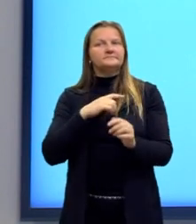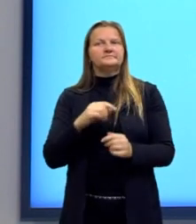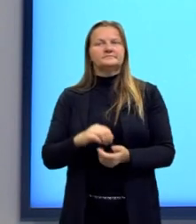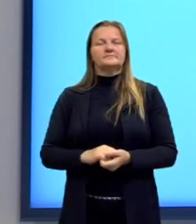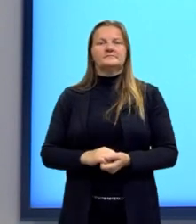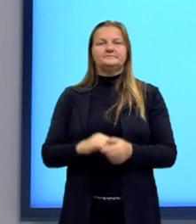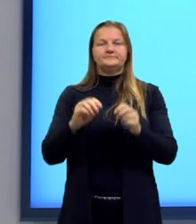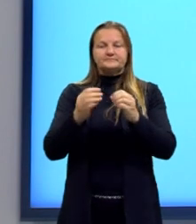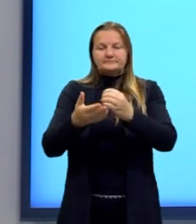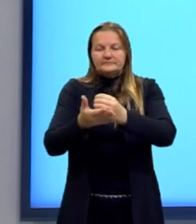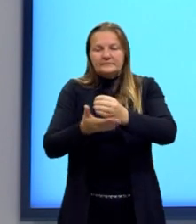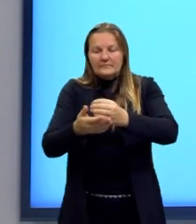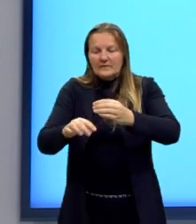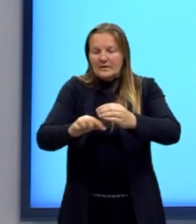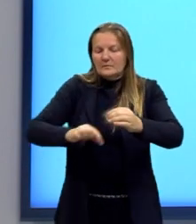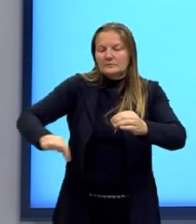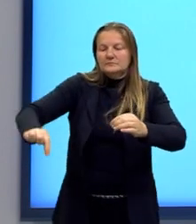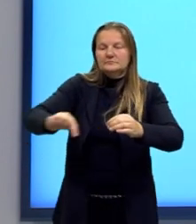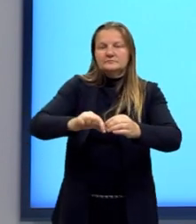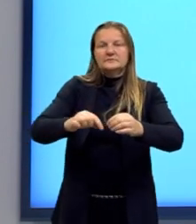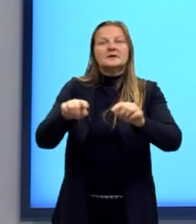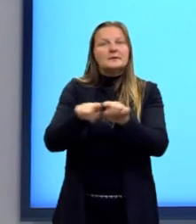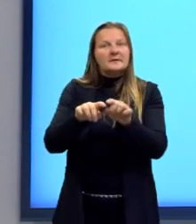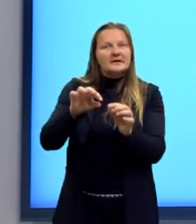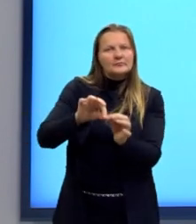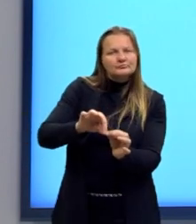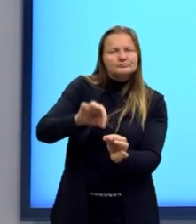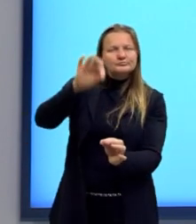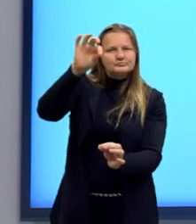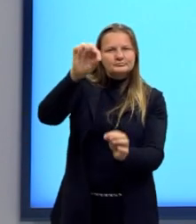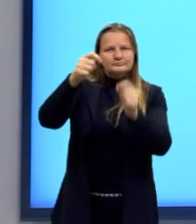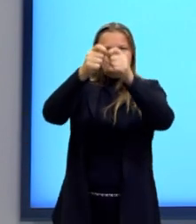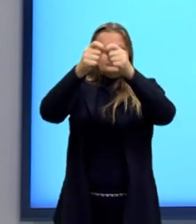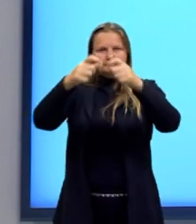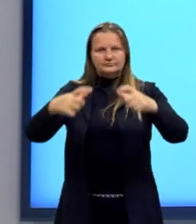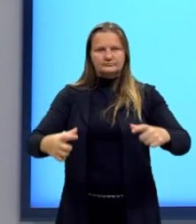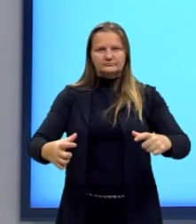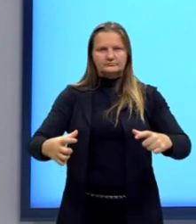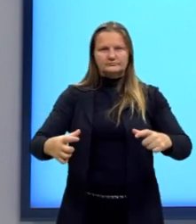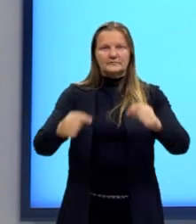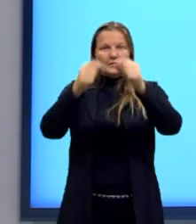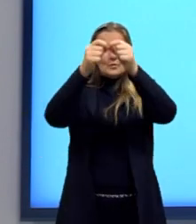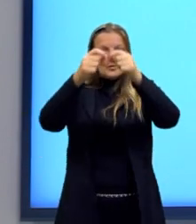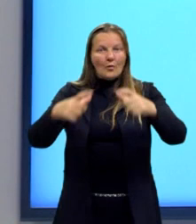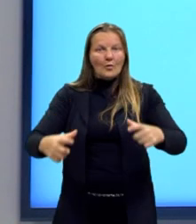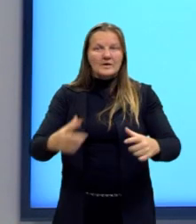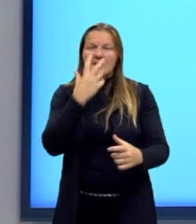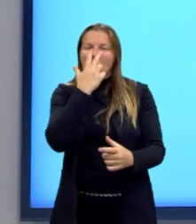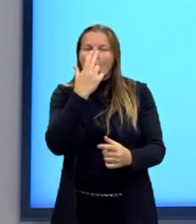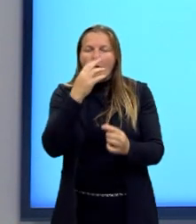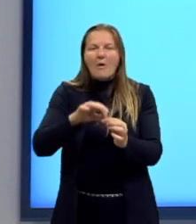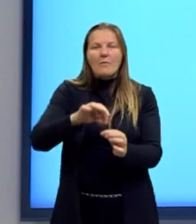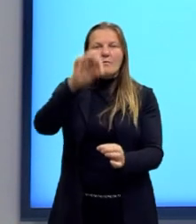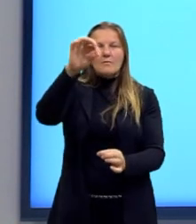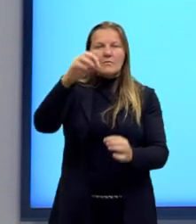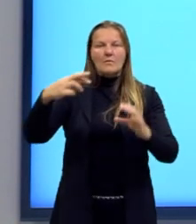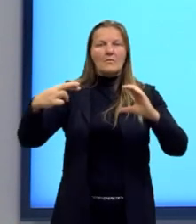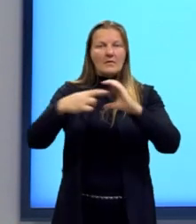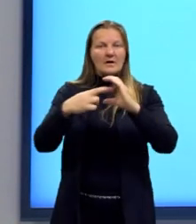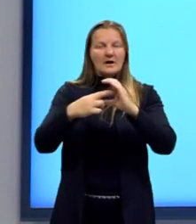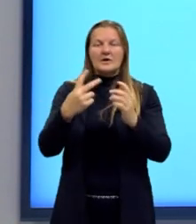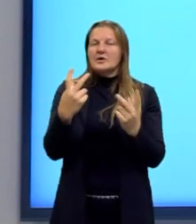a área da base e altura do Cone então Vale ressaltar que cones com a mesma altura e mesmo raio